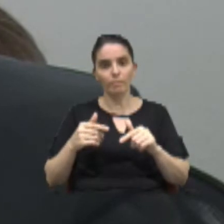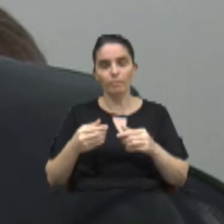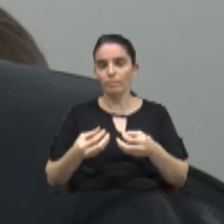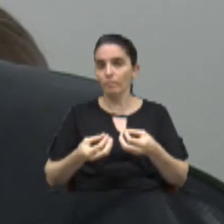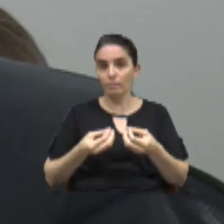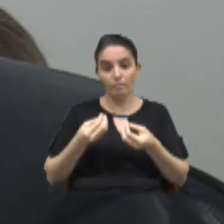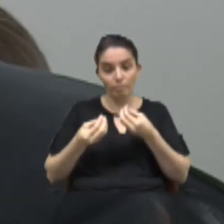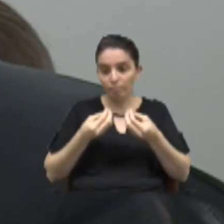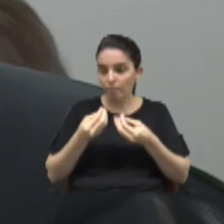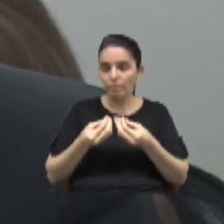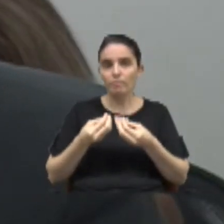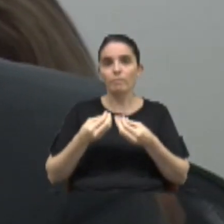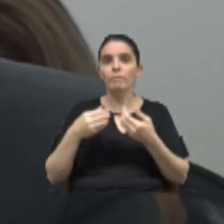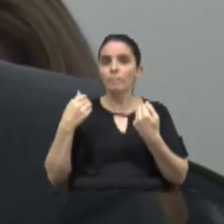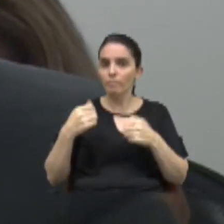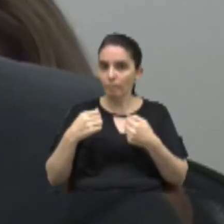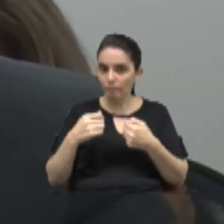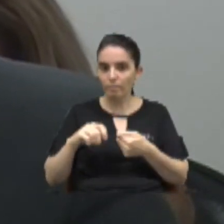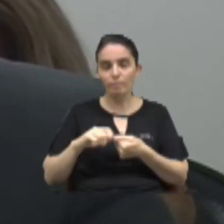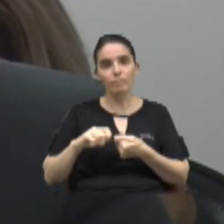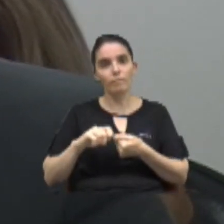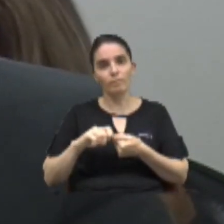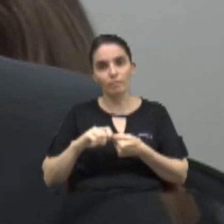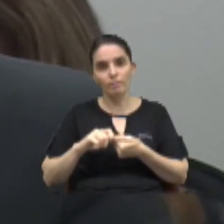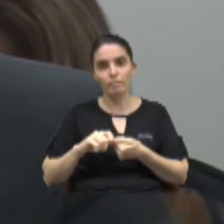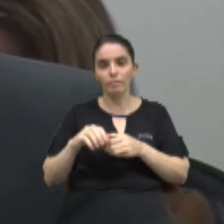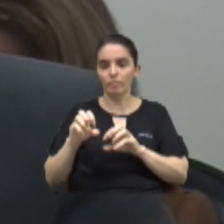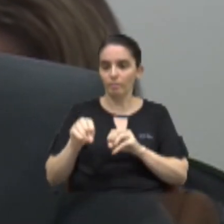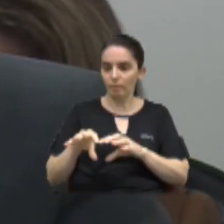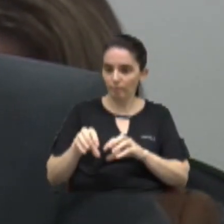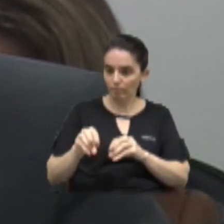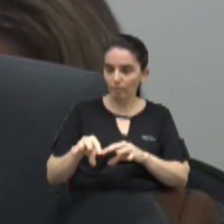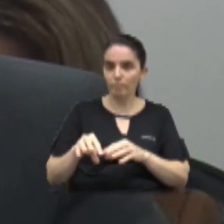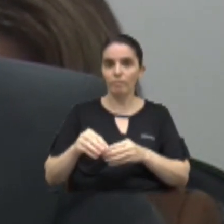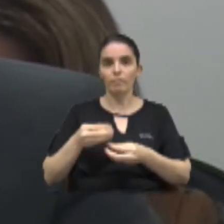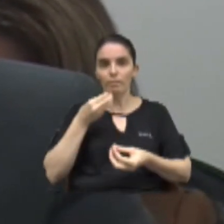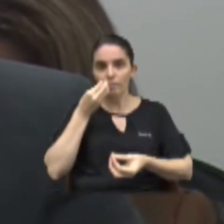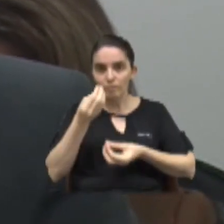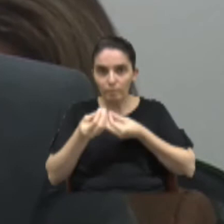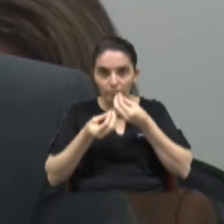onde correr, tem que ser feito. Instrução,